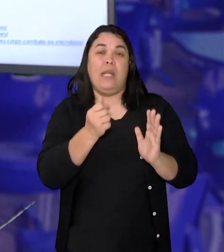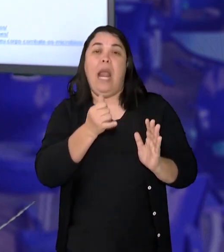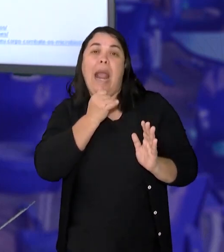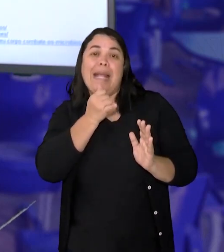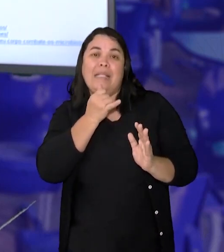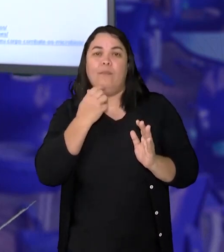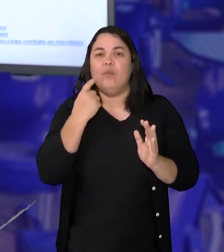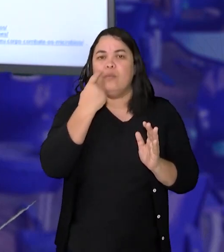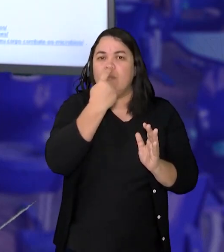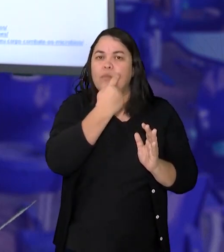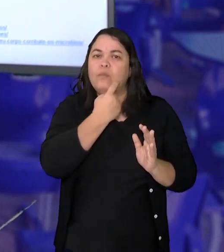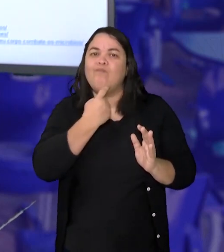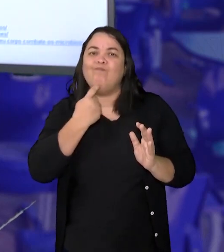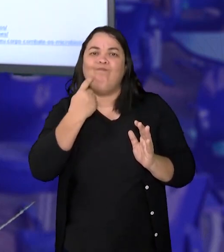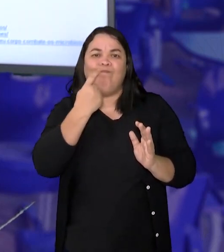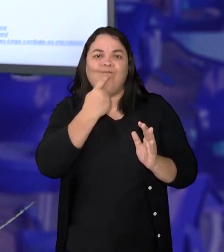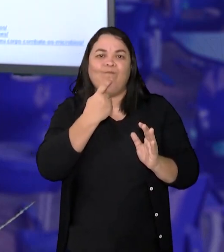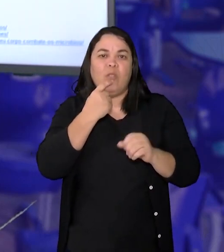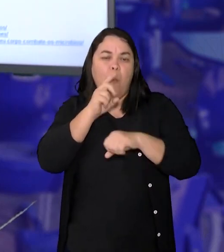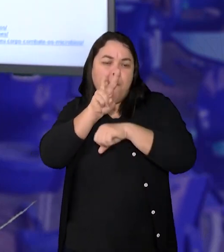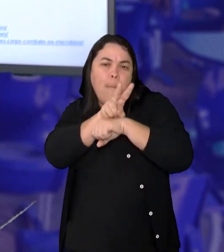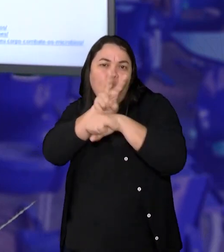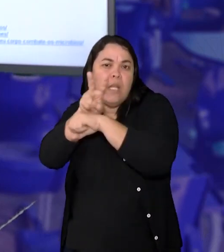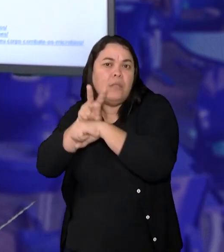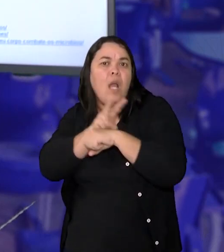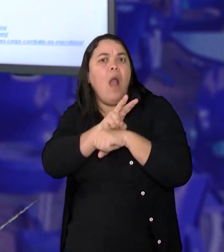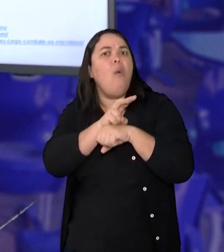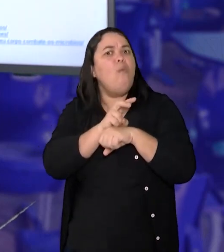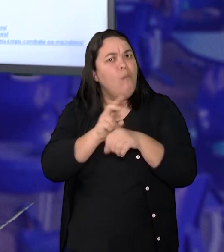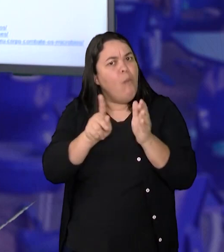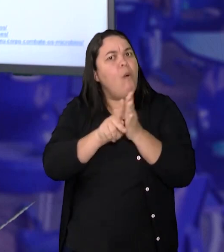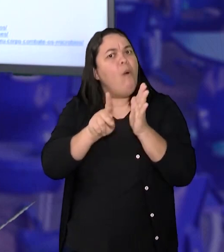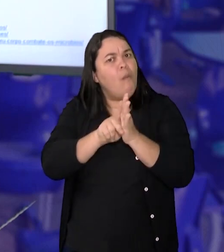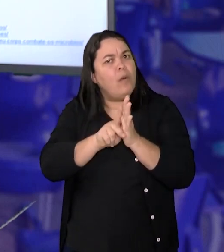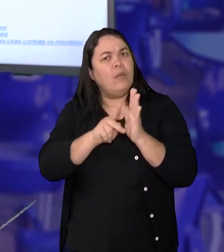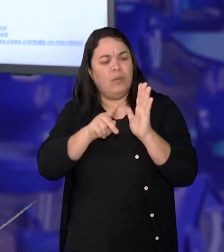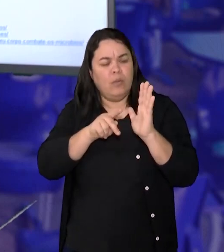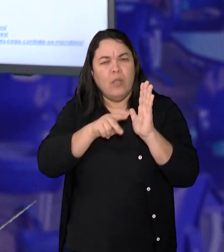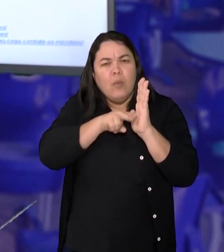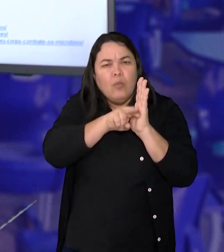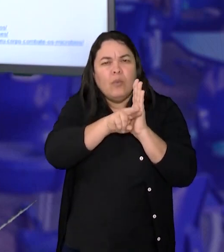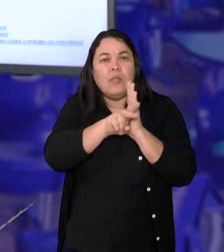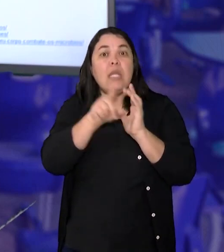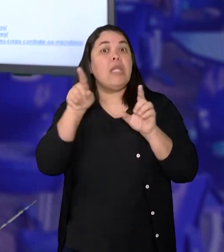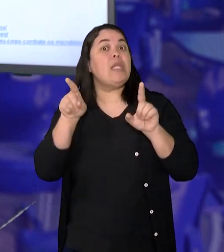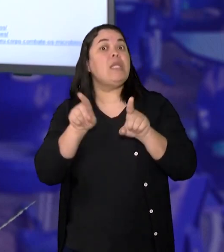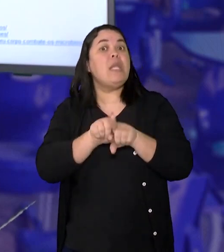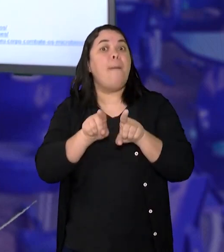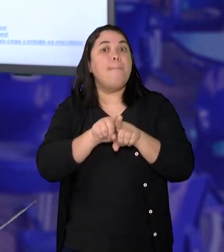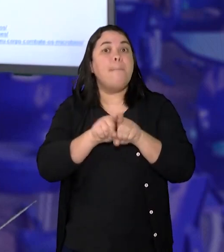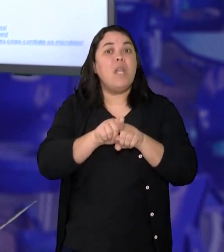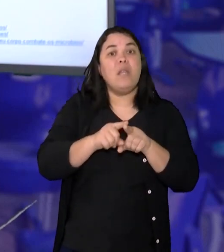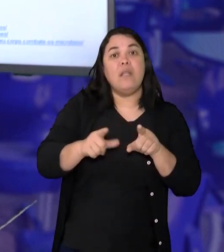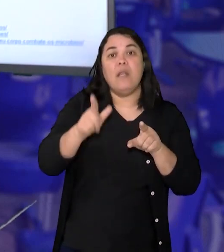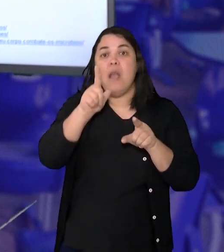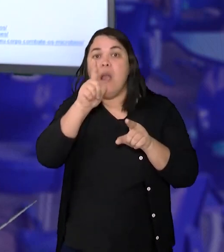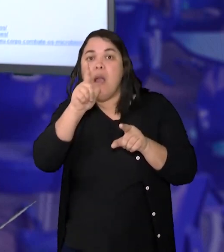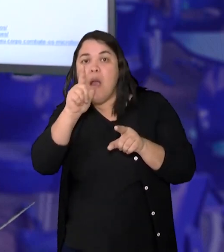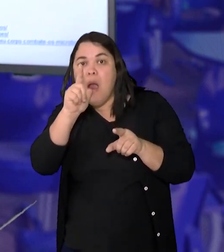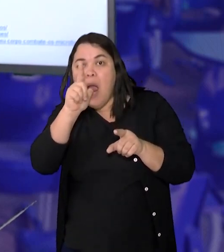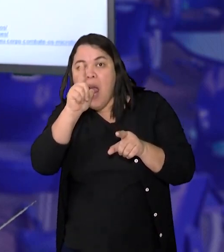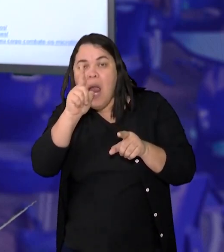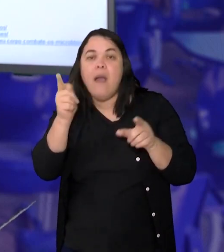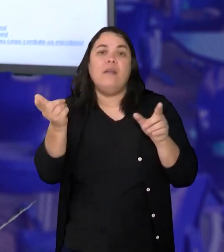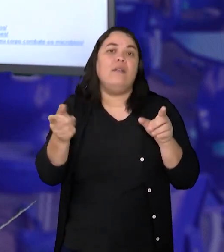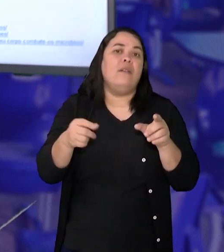na boca, que a gente tem uma defesa feita pelos micróbios, como também na região genital, tanto a masculina